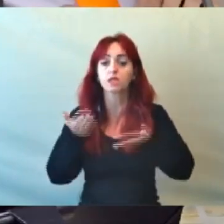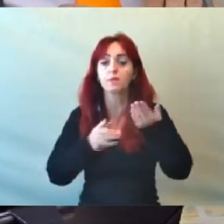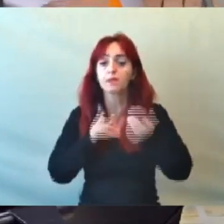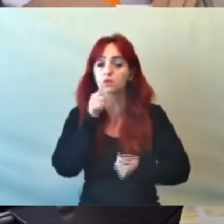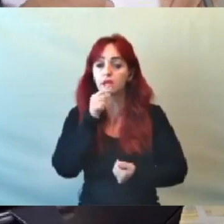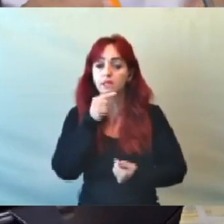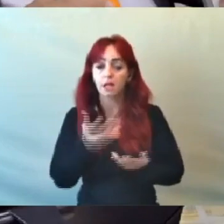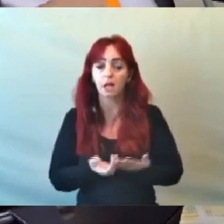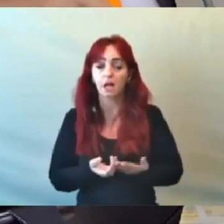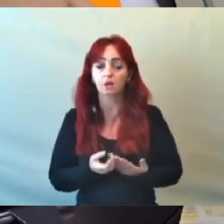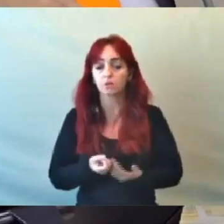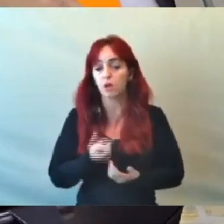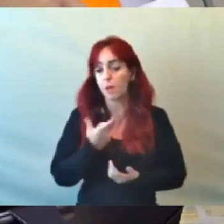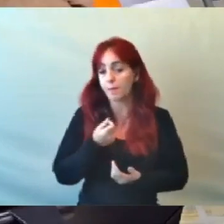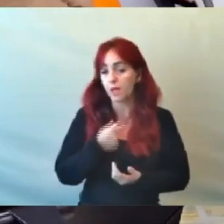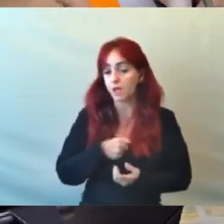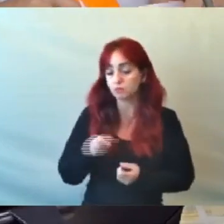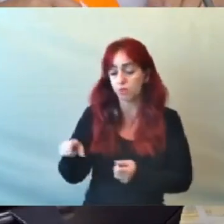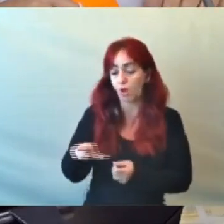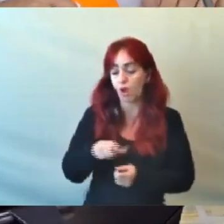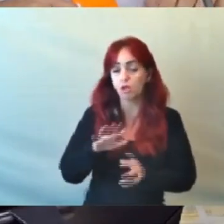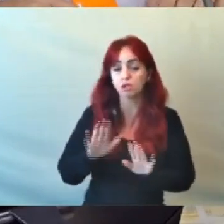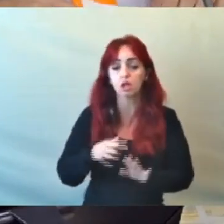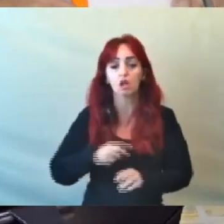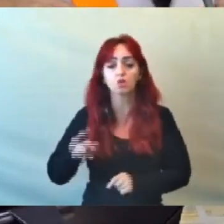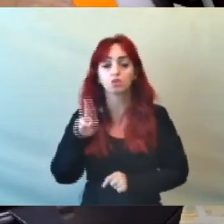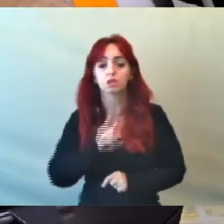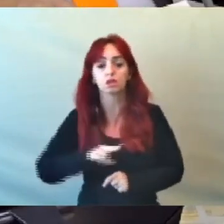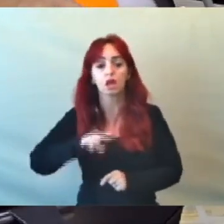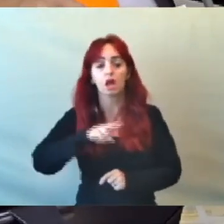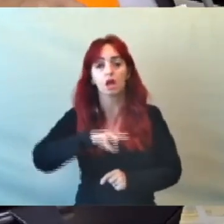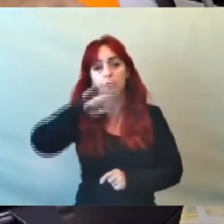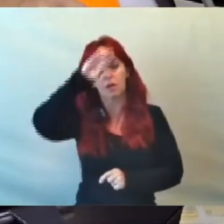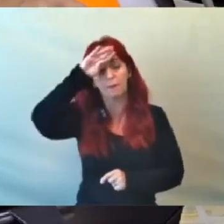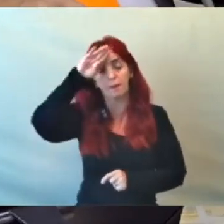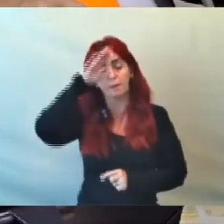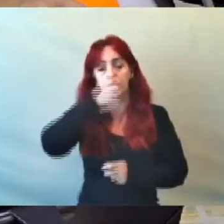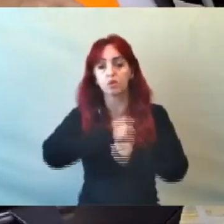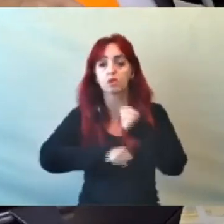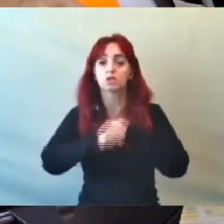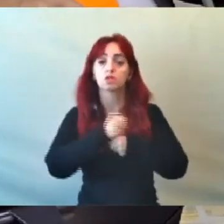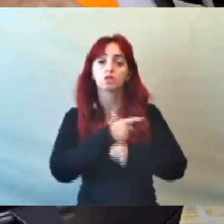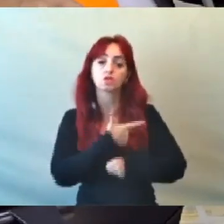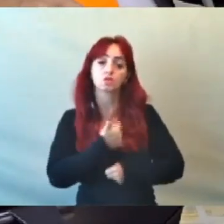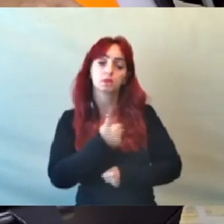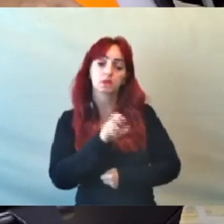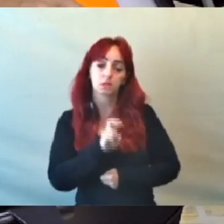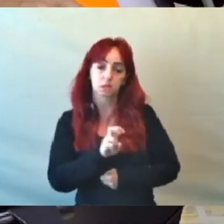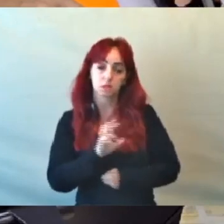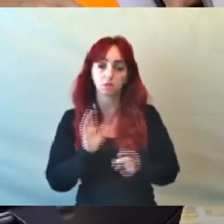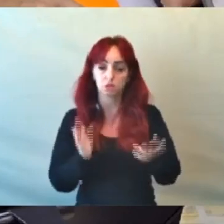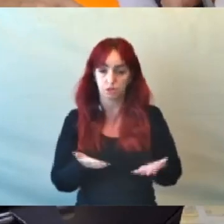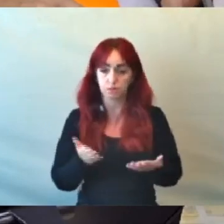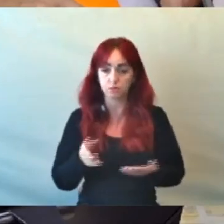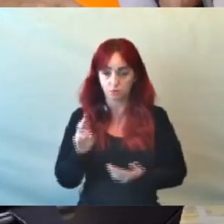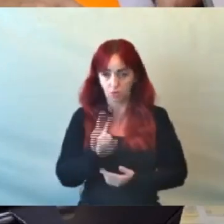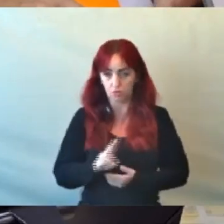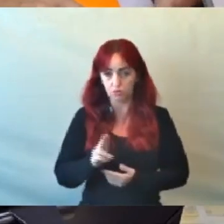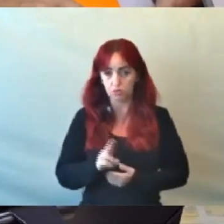utilizado na Pampulha desde 2015. Né? E ele, no entendimento dos